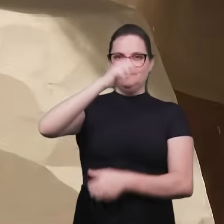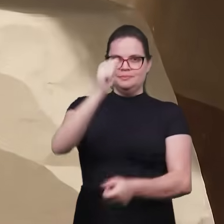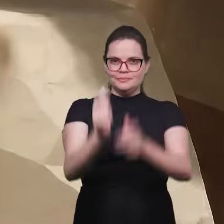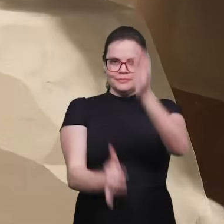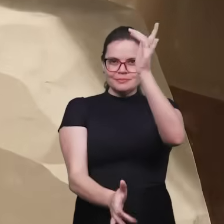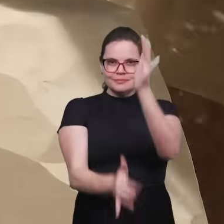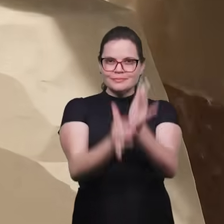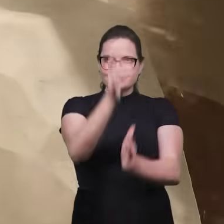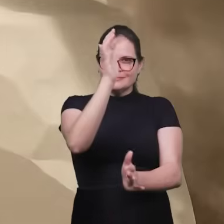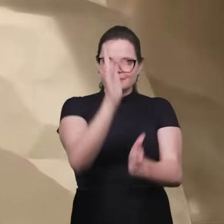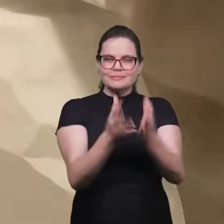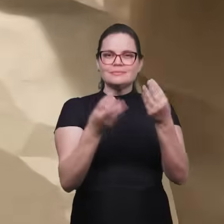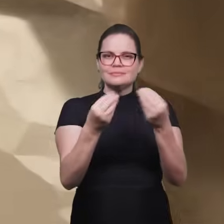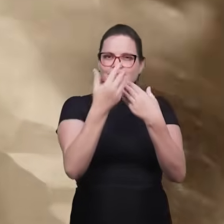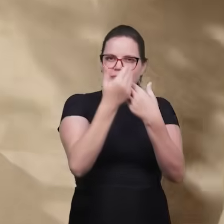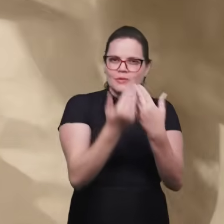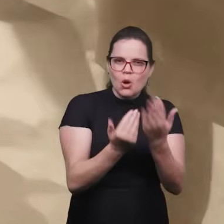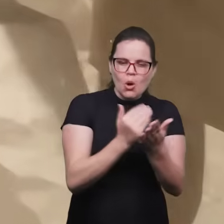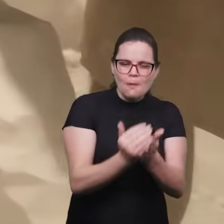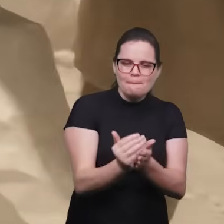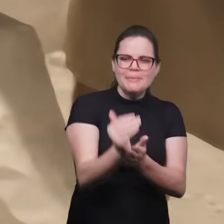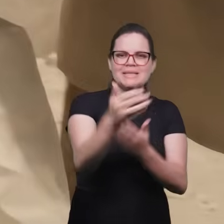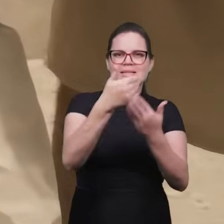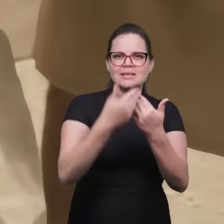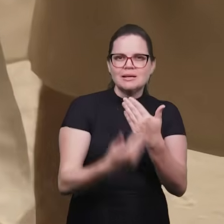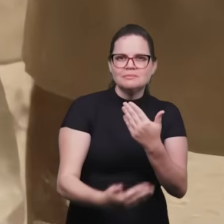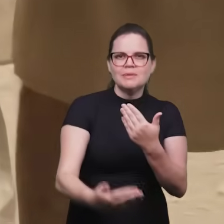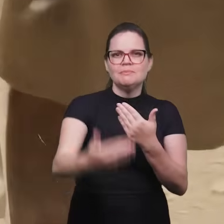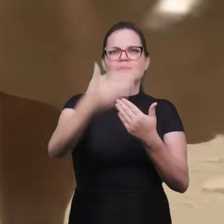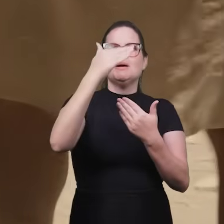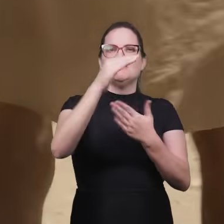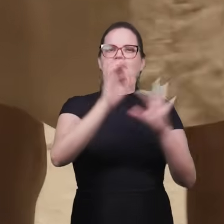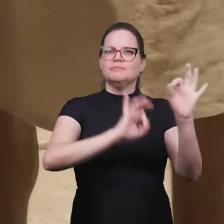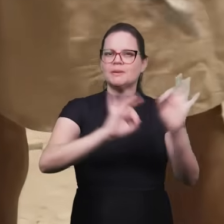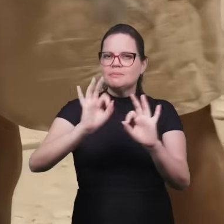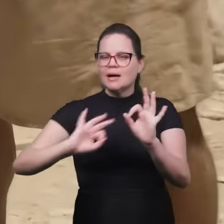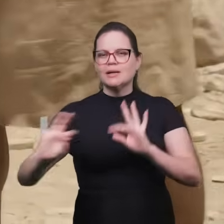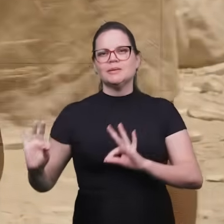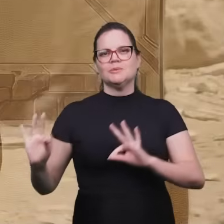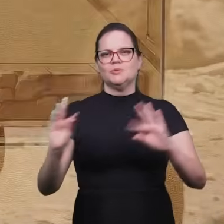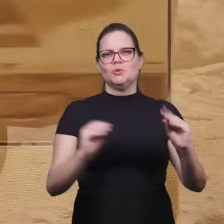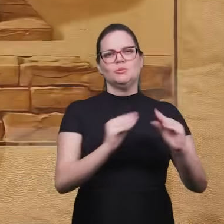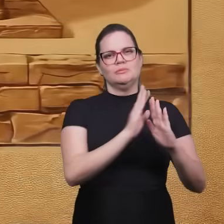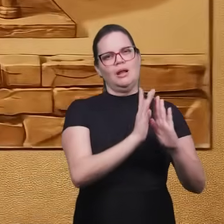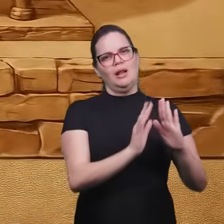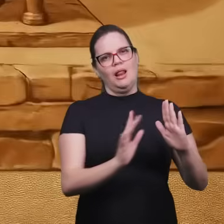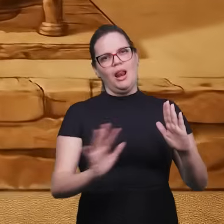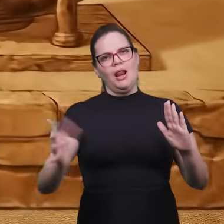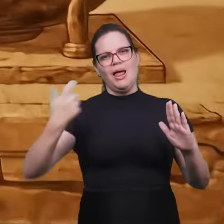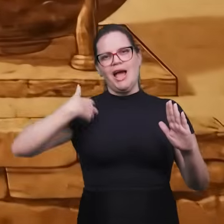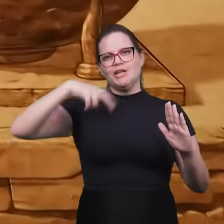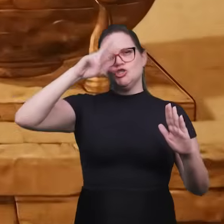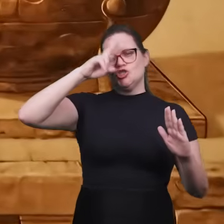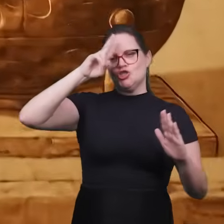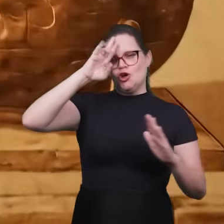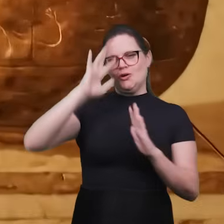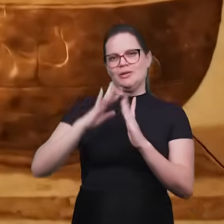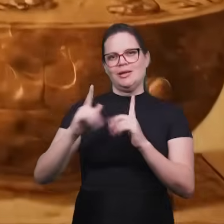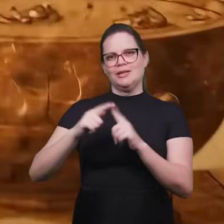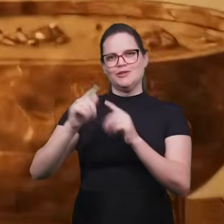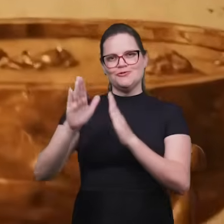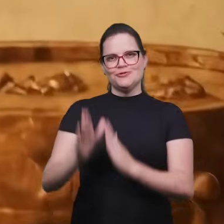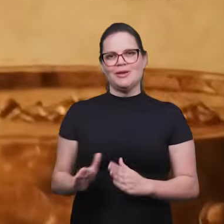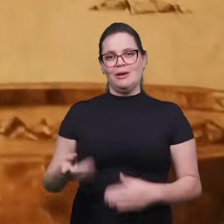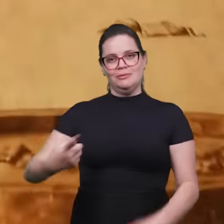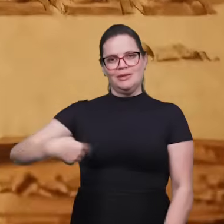templo, o Espírito Santo, desde o Pentecostes, vem construindo a história profética da igreja.